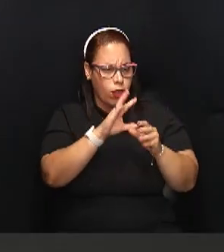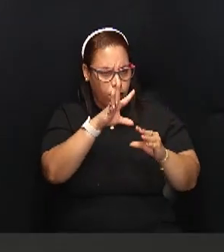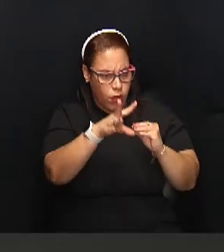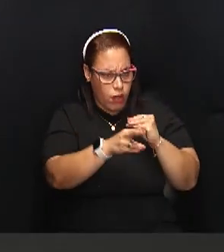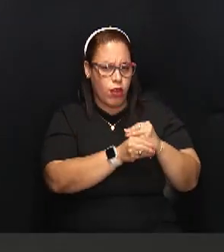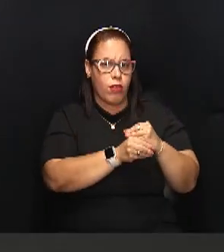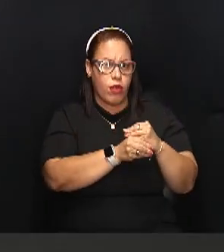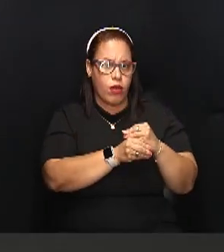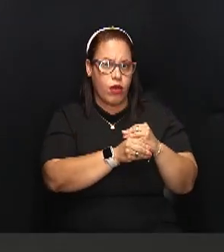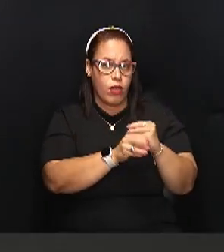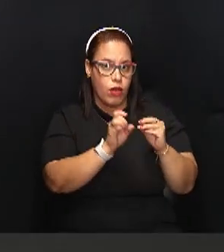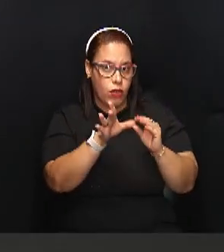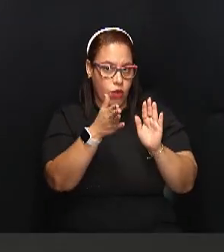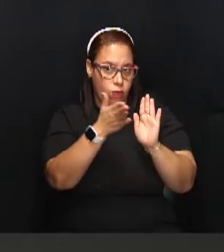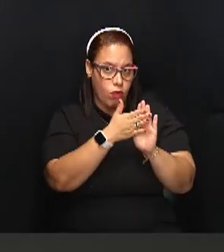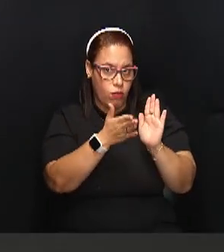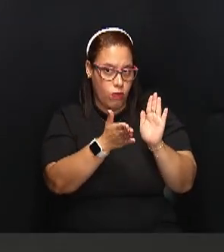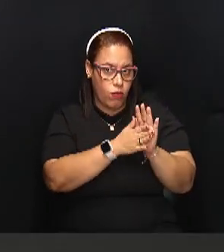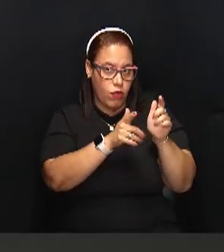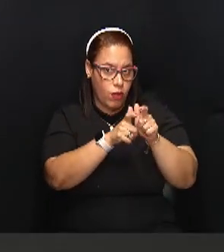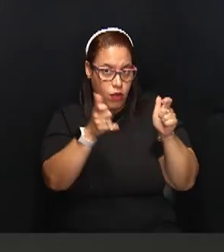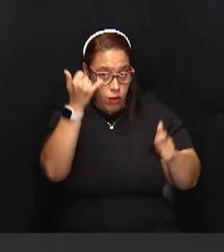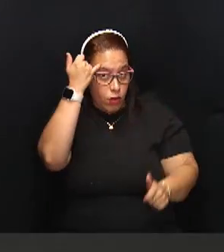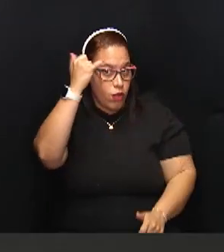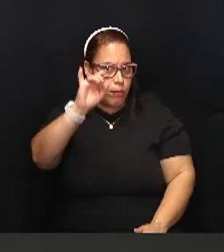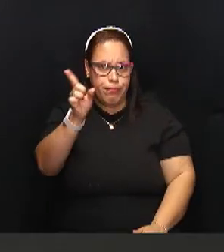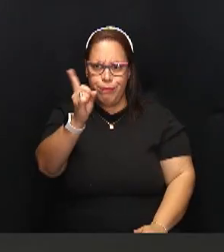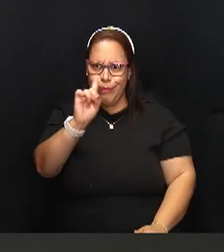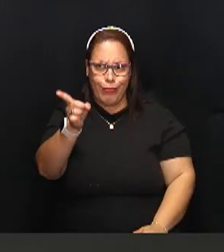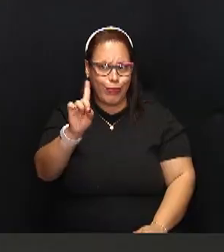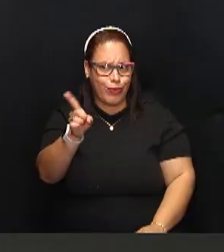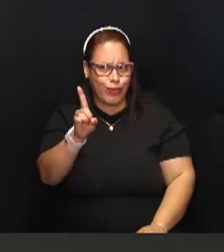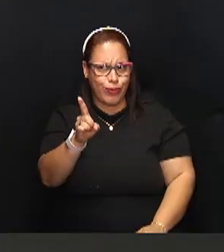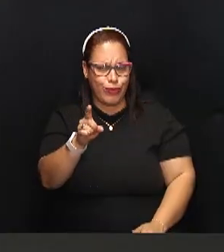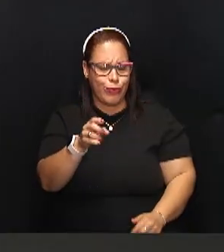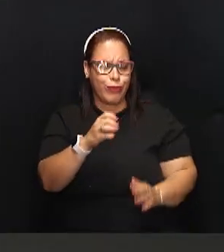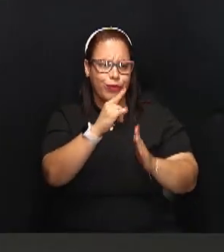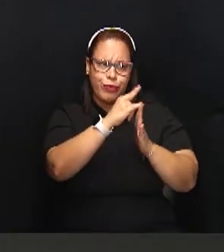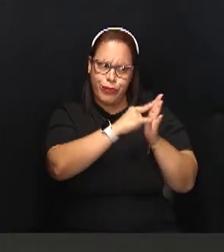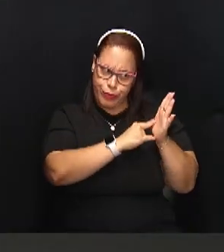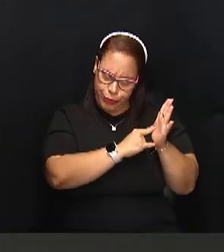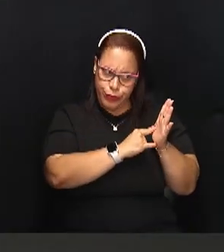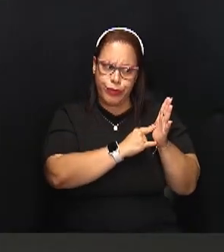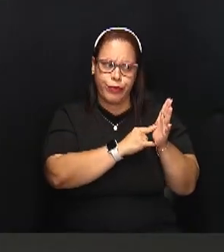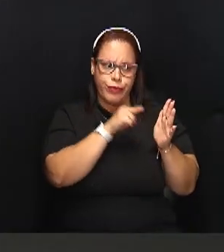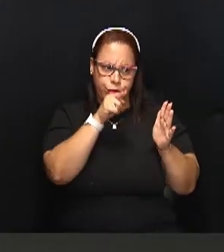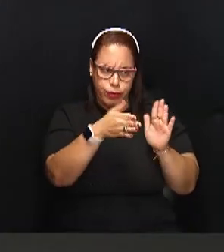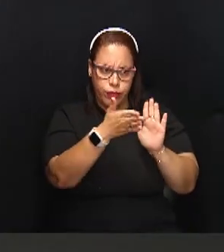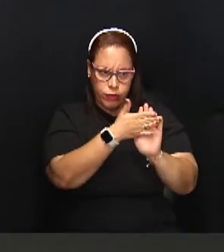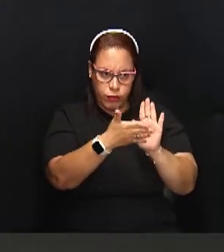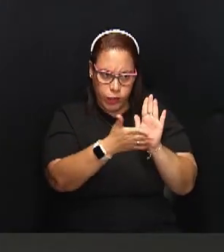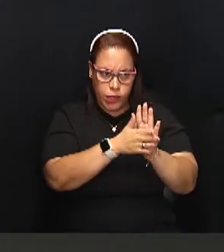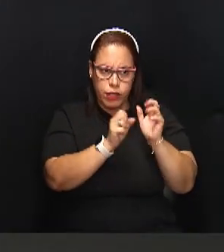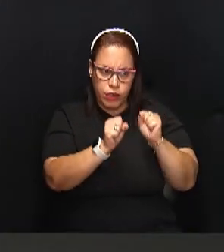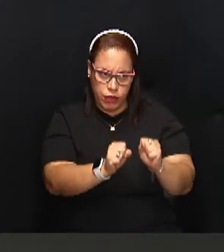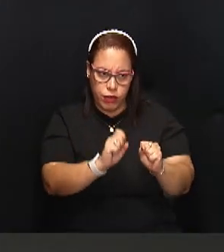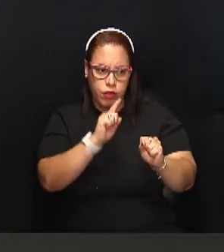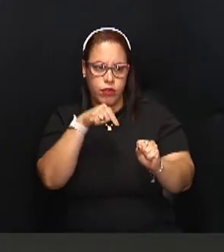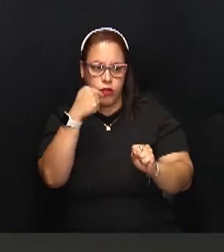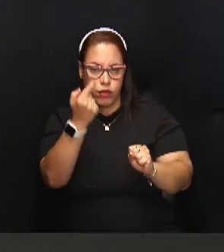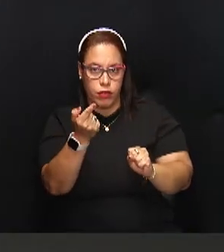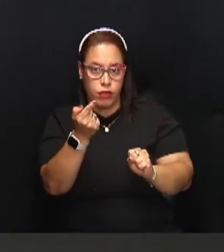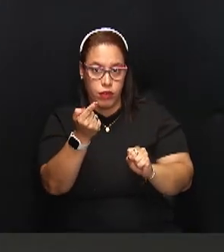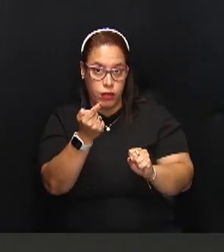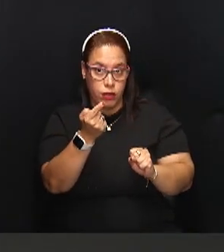impositiva. Não é só propor lá uma grande ideia, tem toda uma questão burocrática para que aquela proposta possa depois